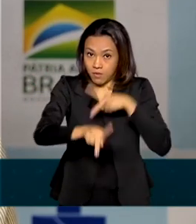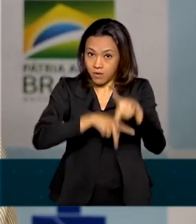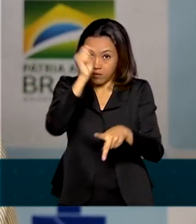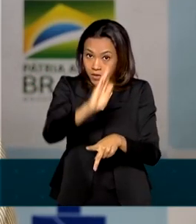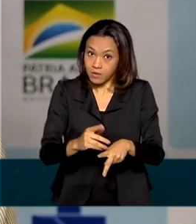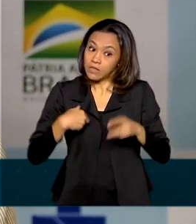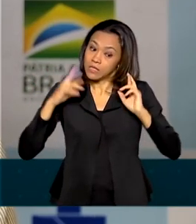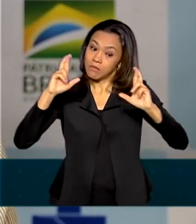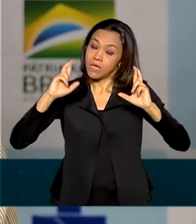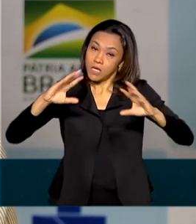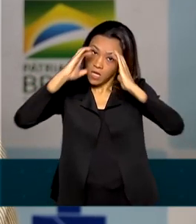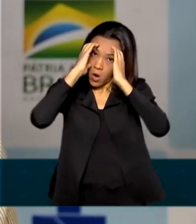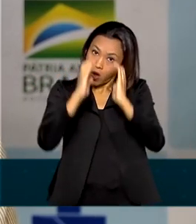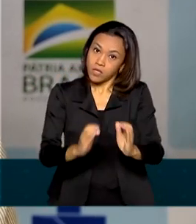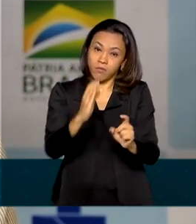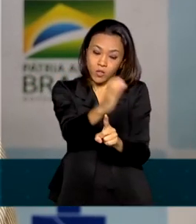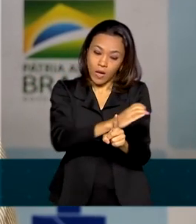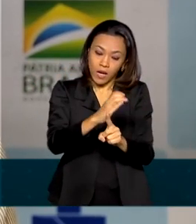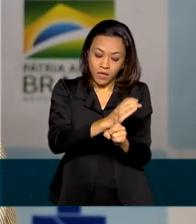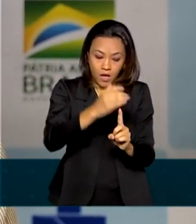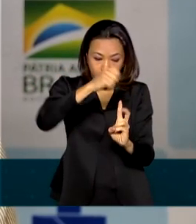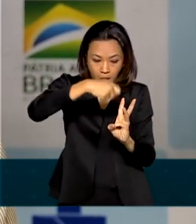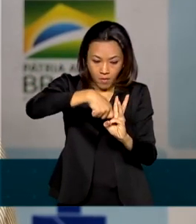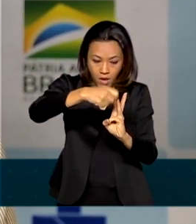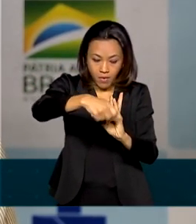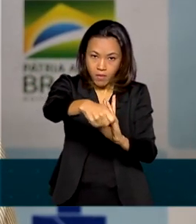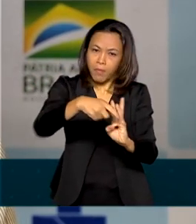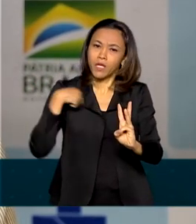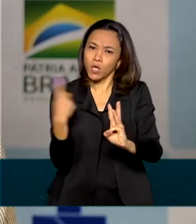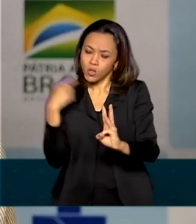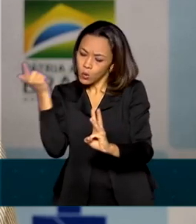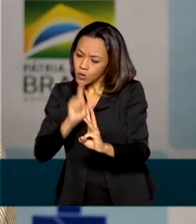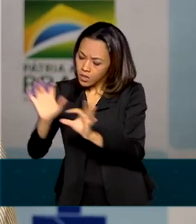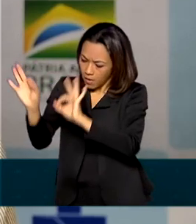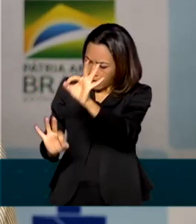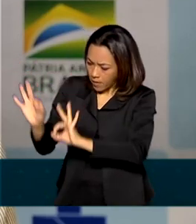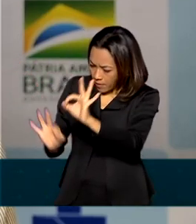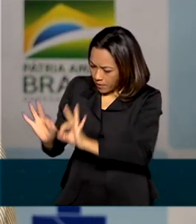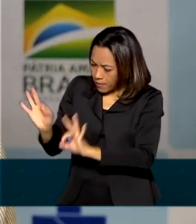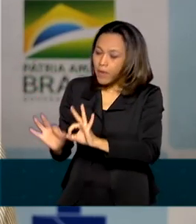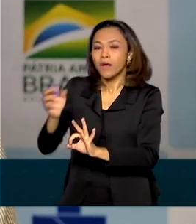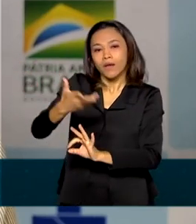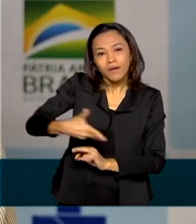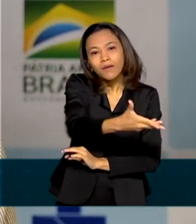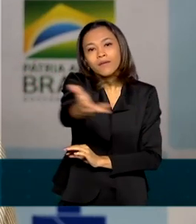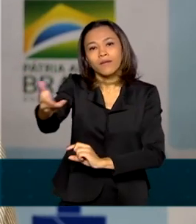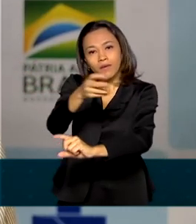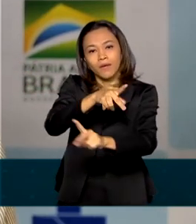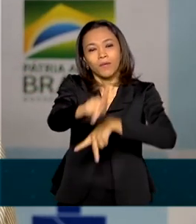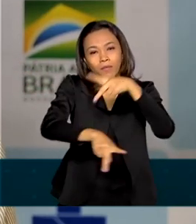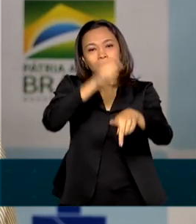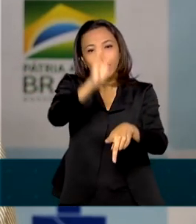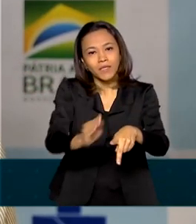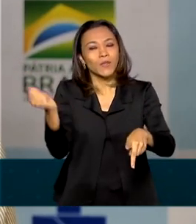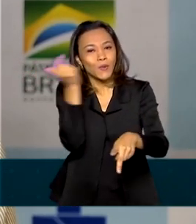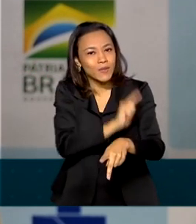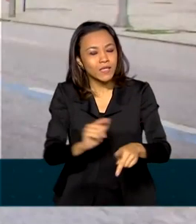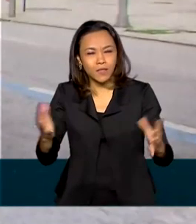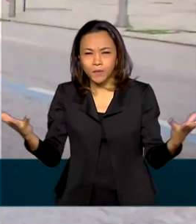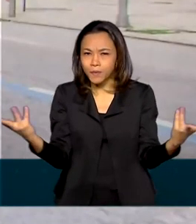cronogramas sejam cumpridos para que possamos efetivar o nosso planejamento e a população brasileira ser atendida com a máxima